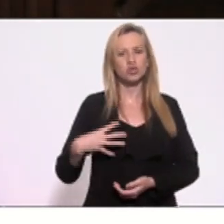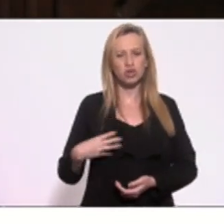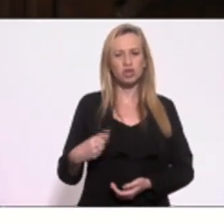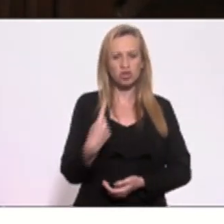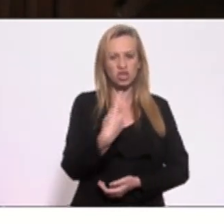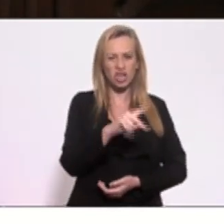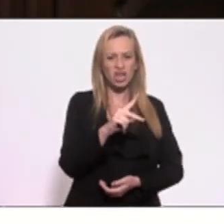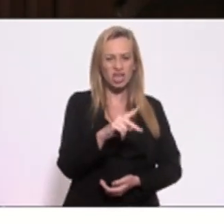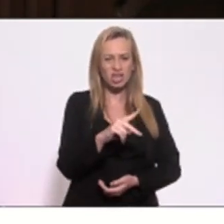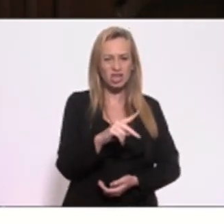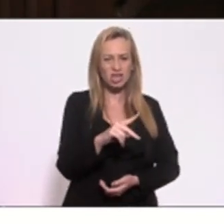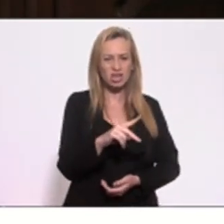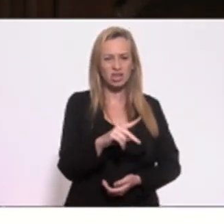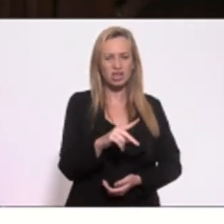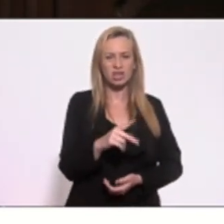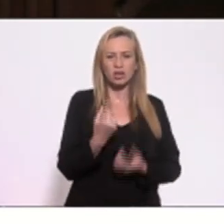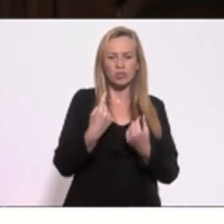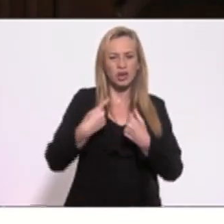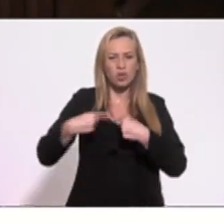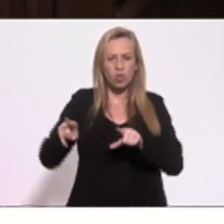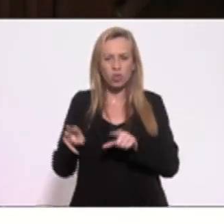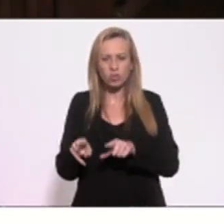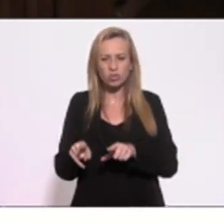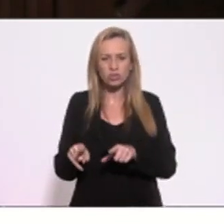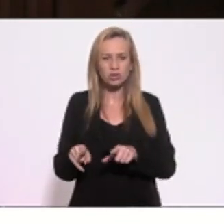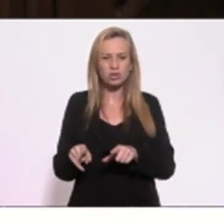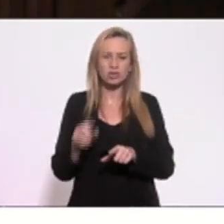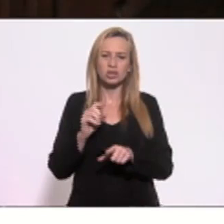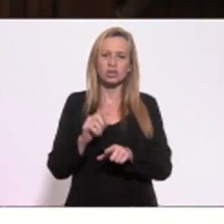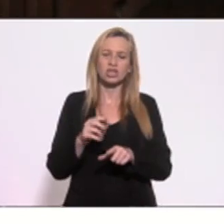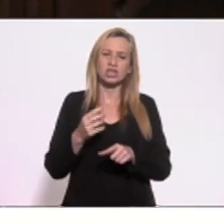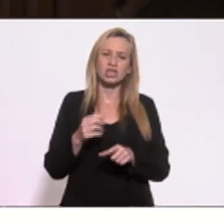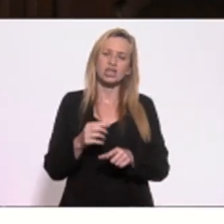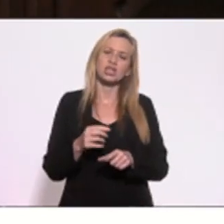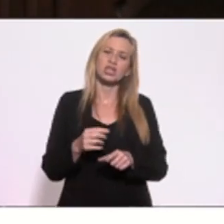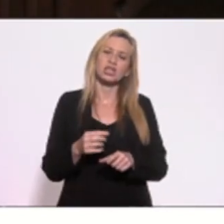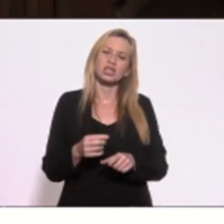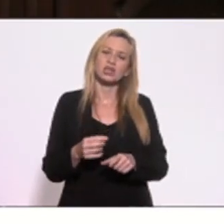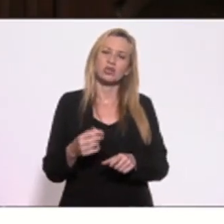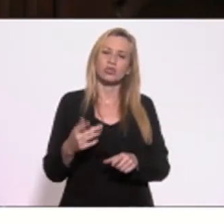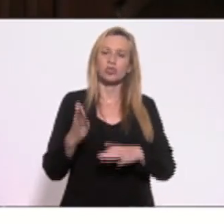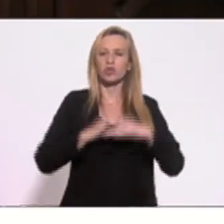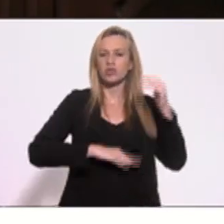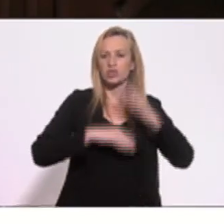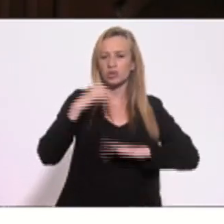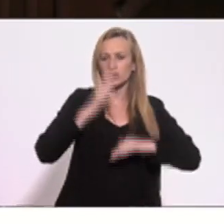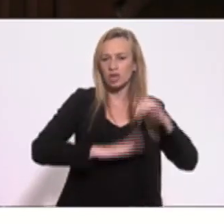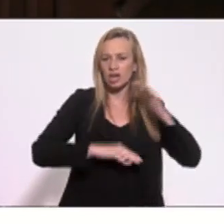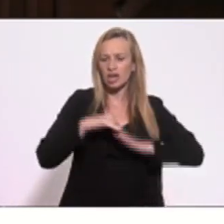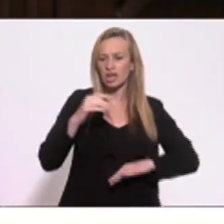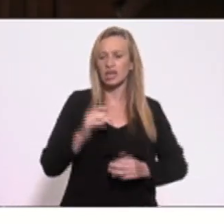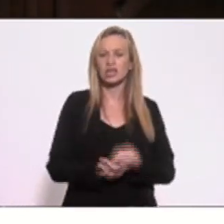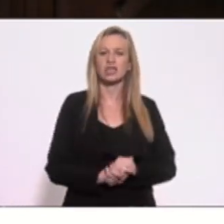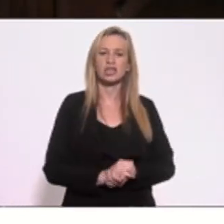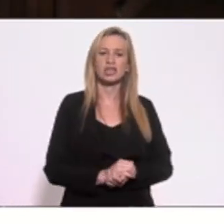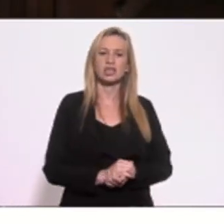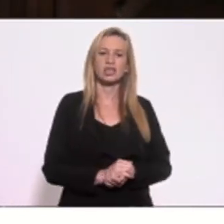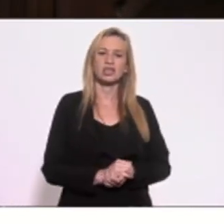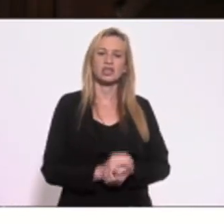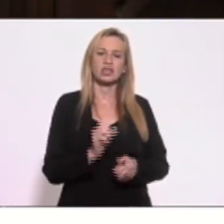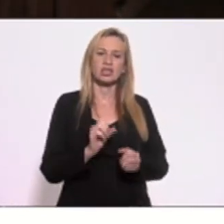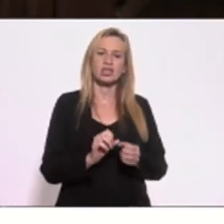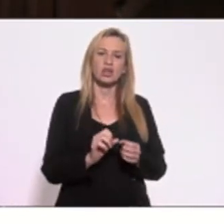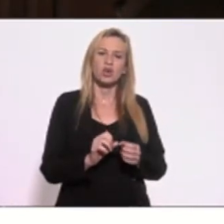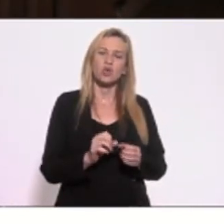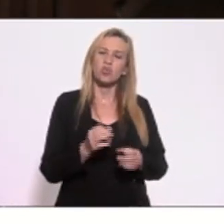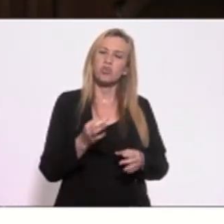do David para atacá-lo como profissional, inclusive tentando incitar o Poder Judiciário a tomar a guarda das